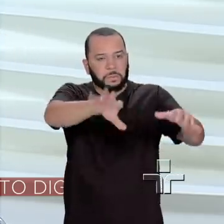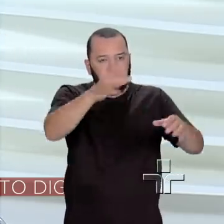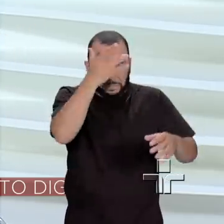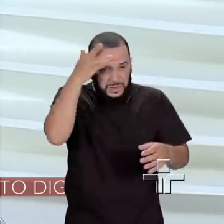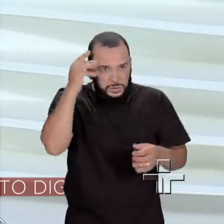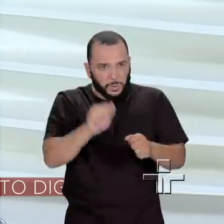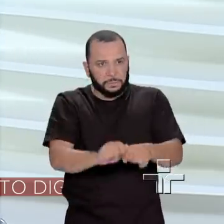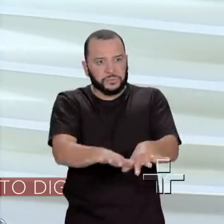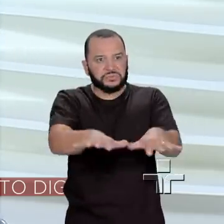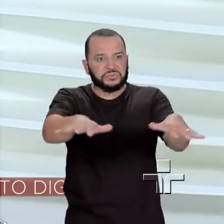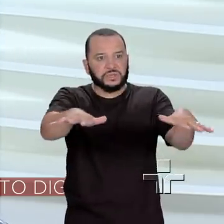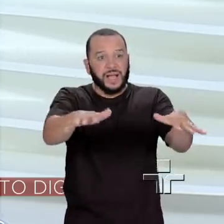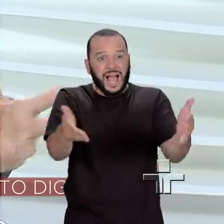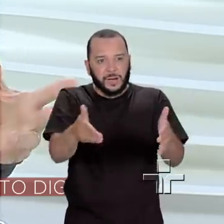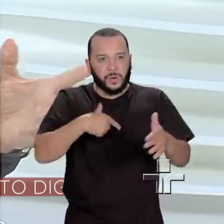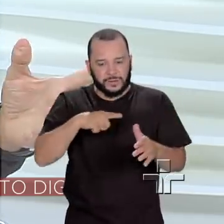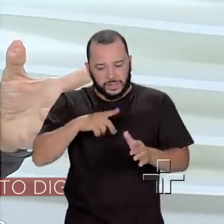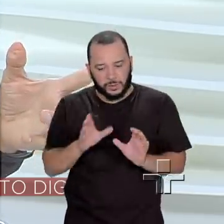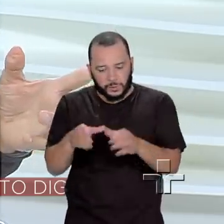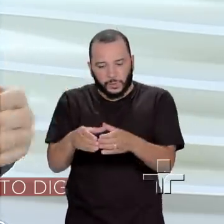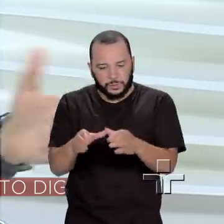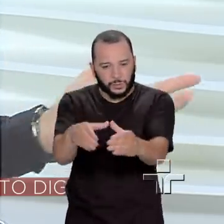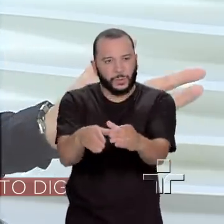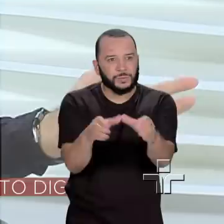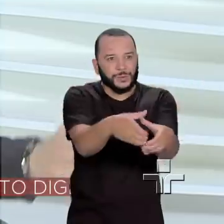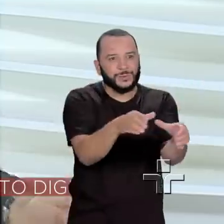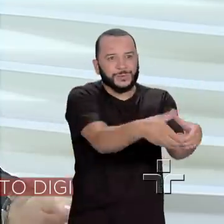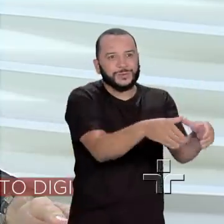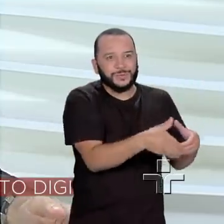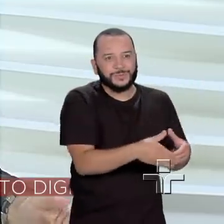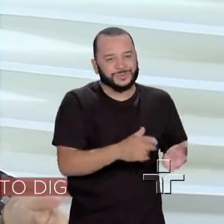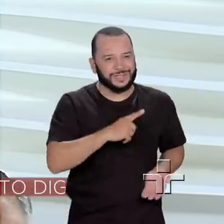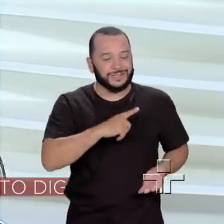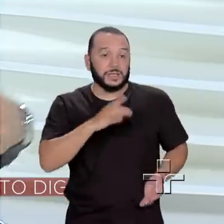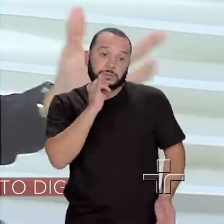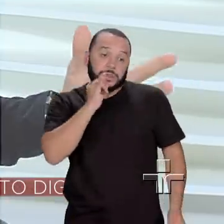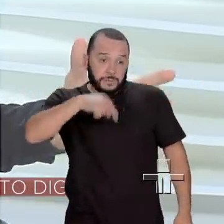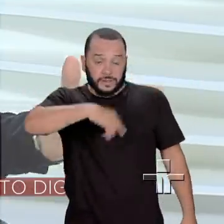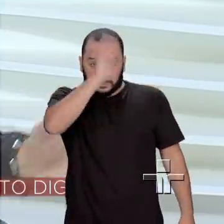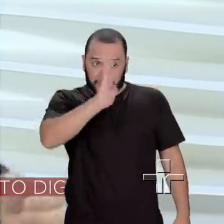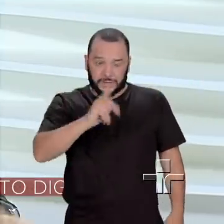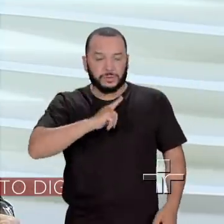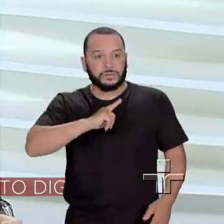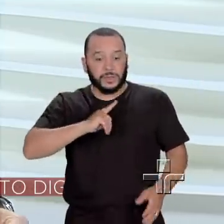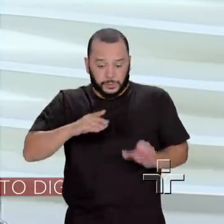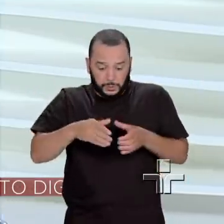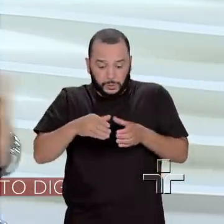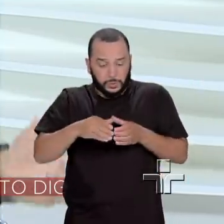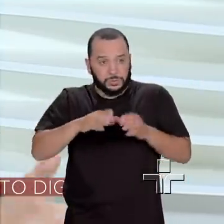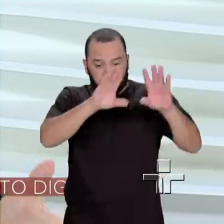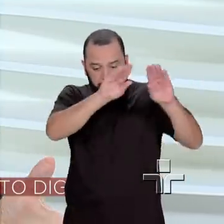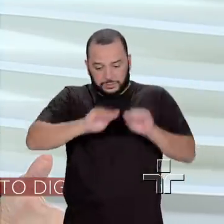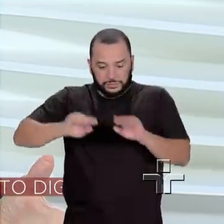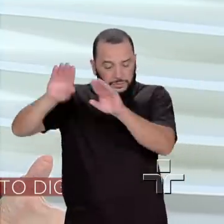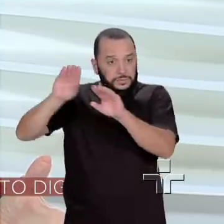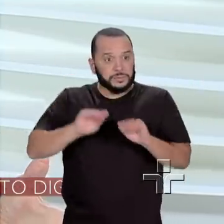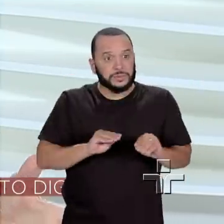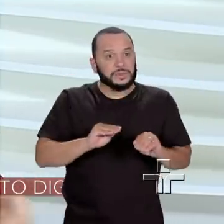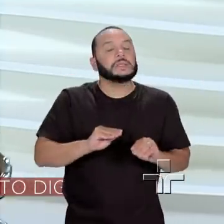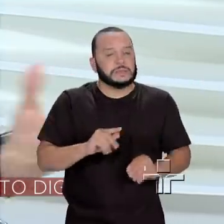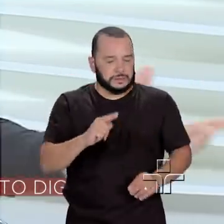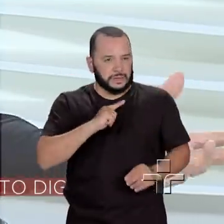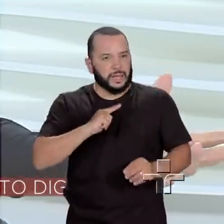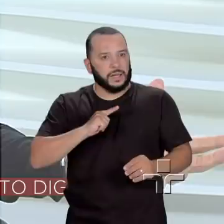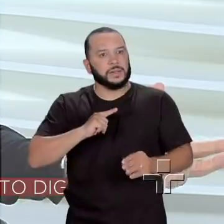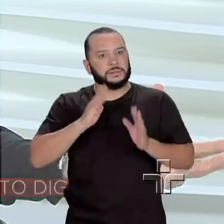tempo real. Você imagina que hoje tem grupos, por exemplo, no Brasil, de imigrantes internos, que estão completamente conectados